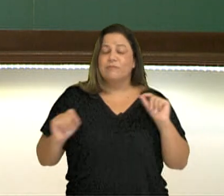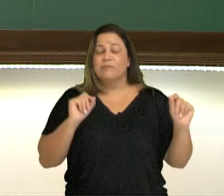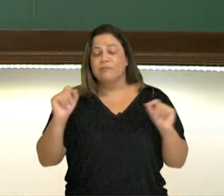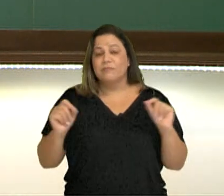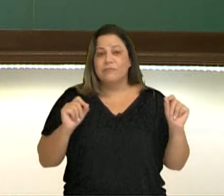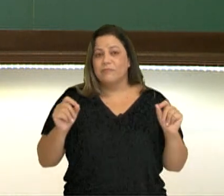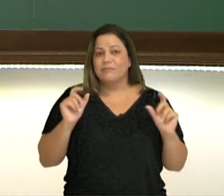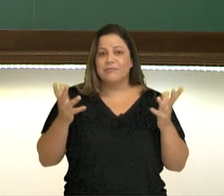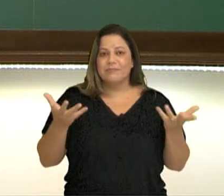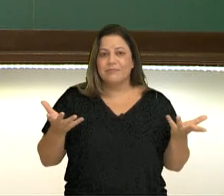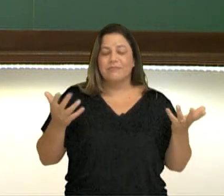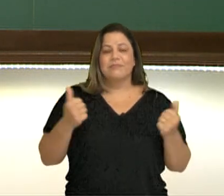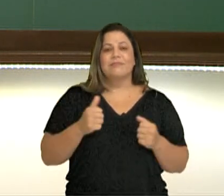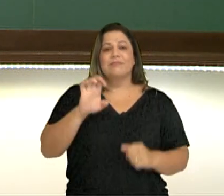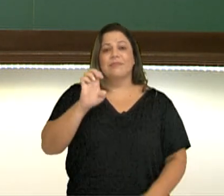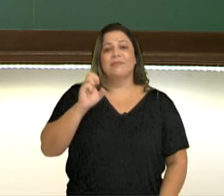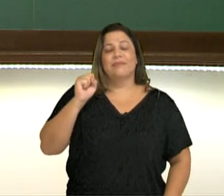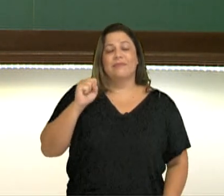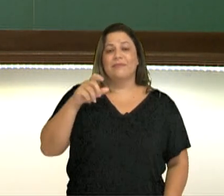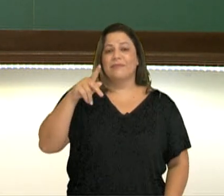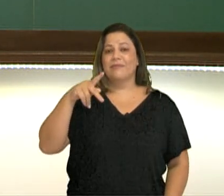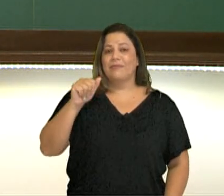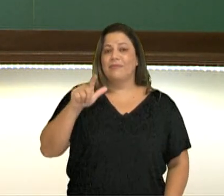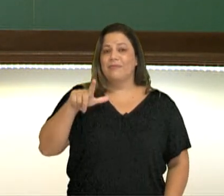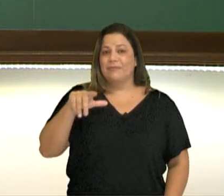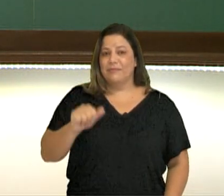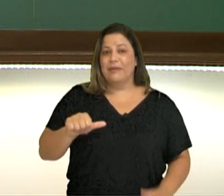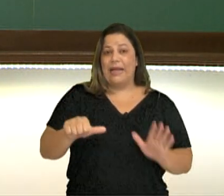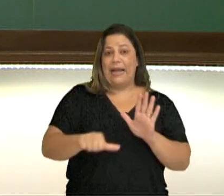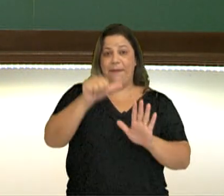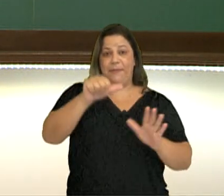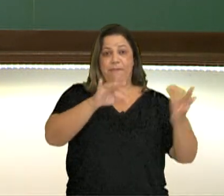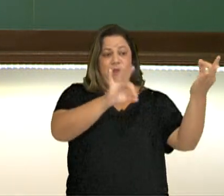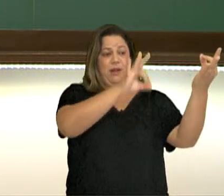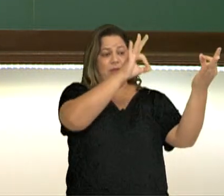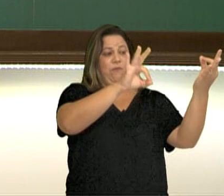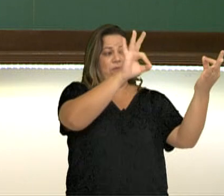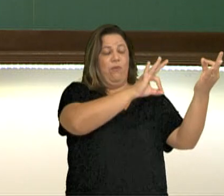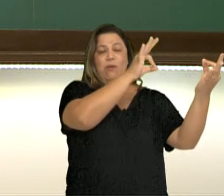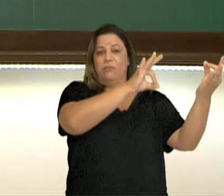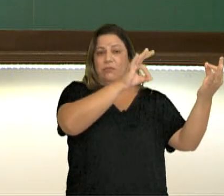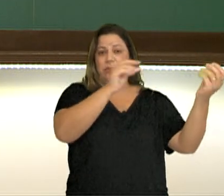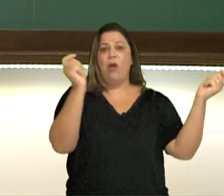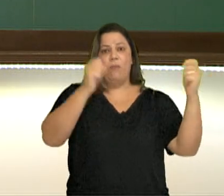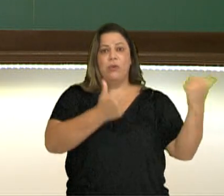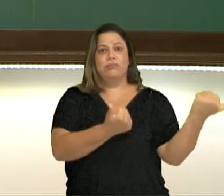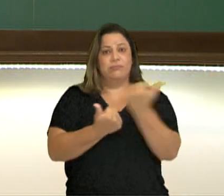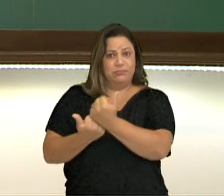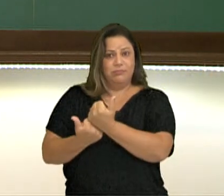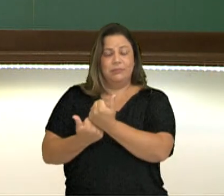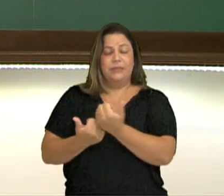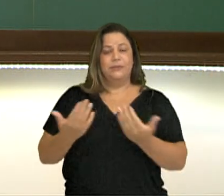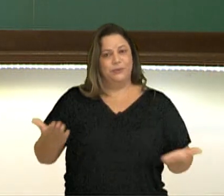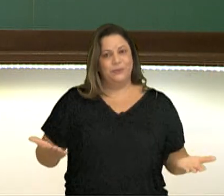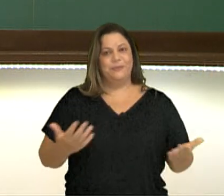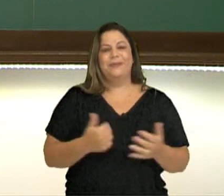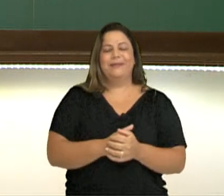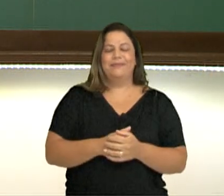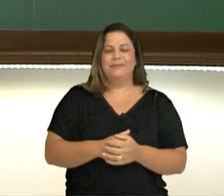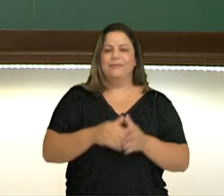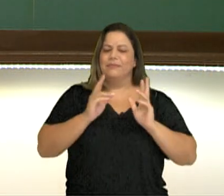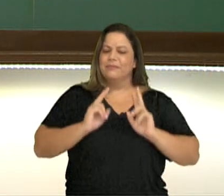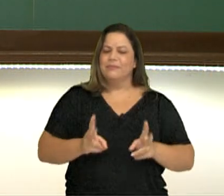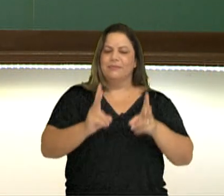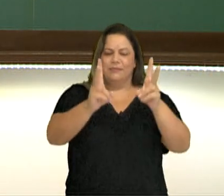não. A espala, que é a primeira violinista, ela pode assumir o lugar do maestro e conduzir